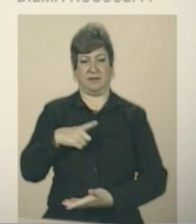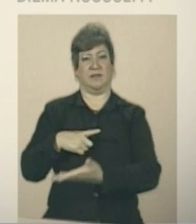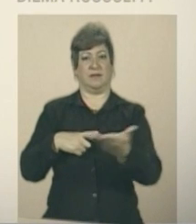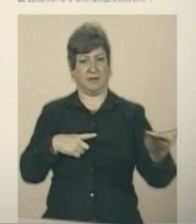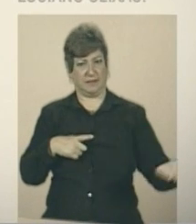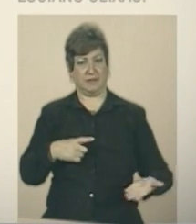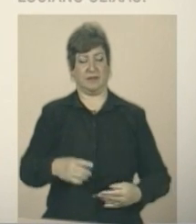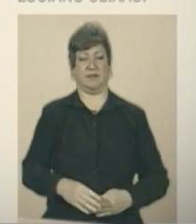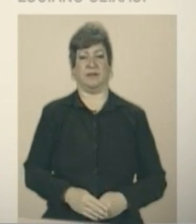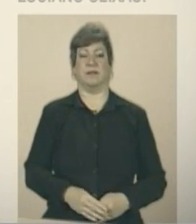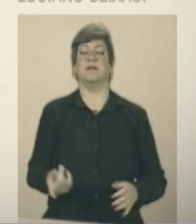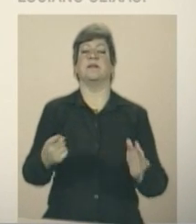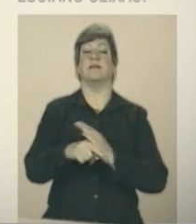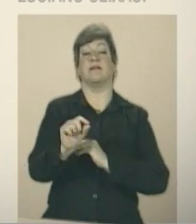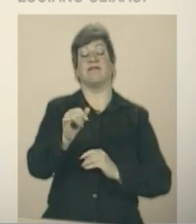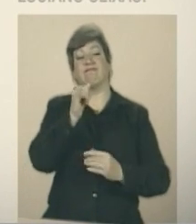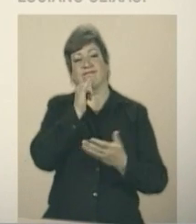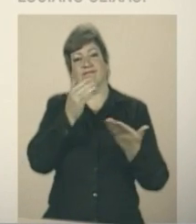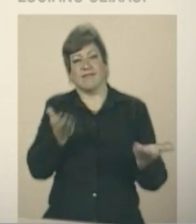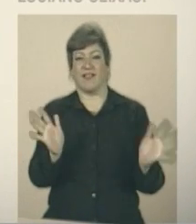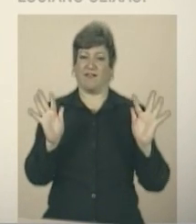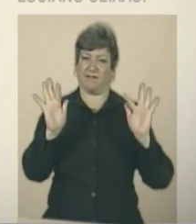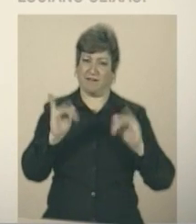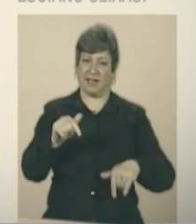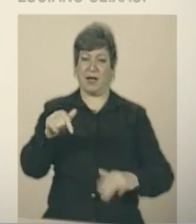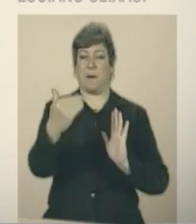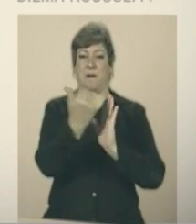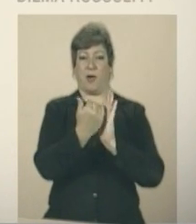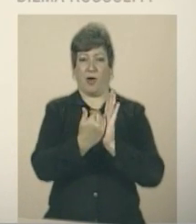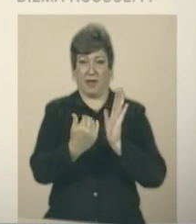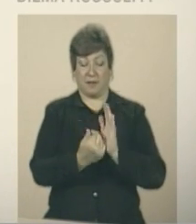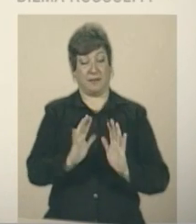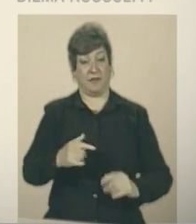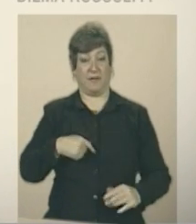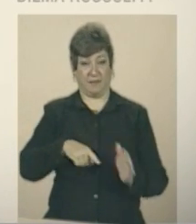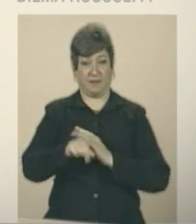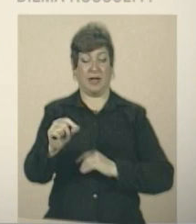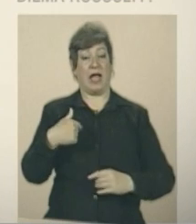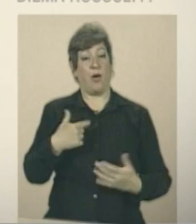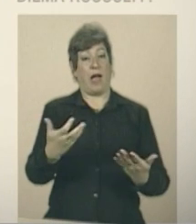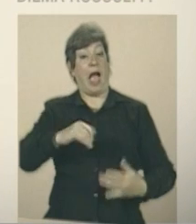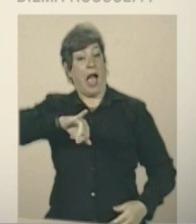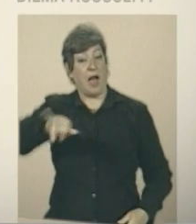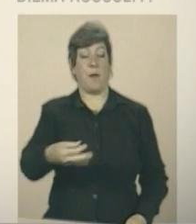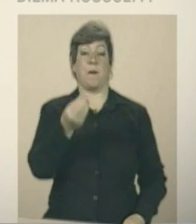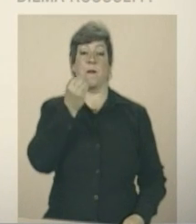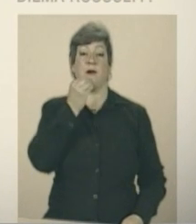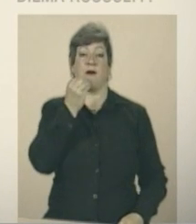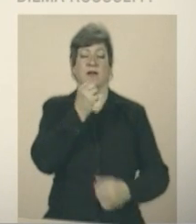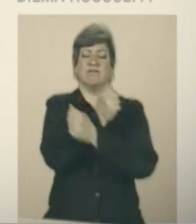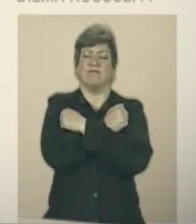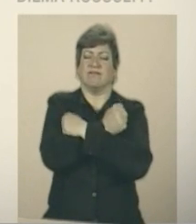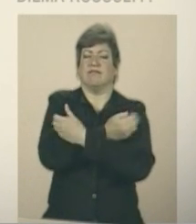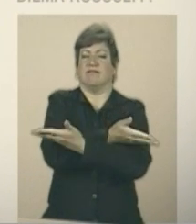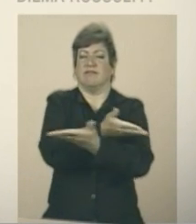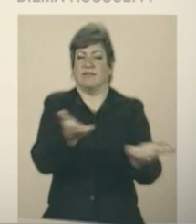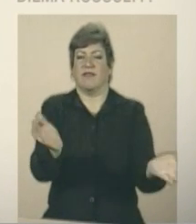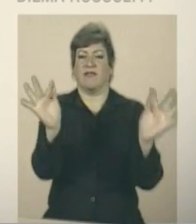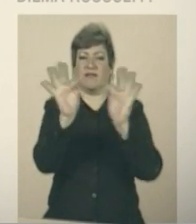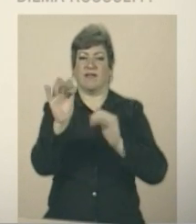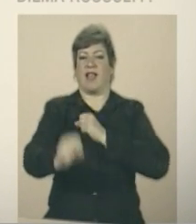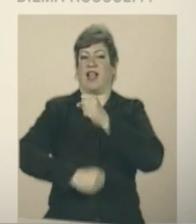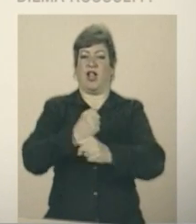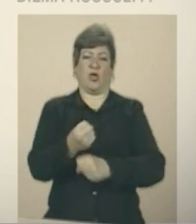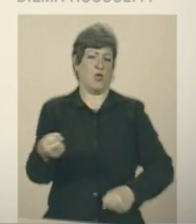de brasileiras presidenta infelizmente chegamos ao fim do programa olha Luciano Eu queria aproveitar para desejar um ano